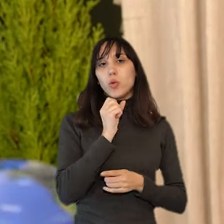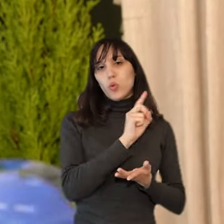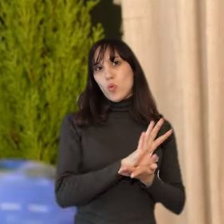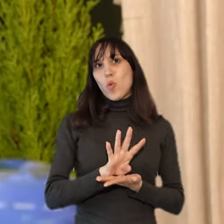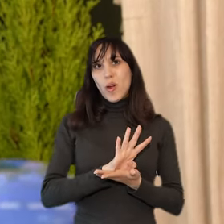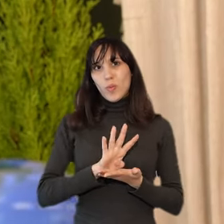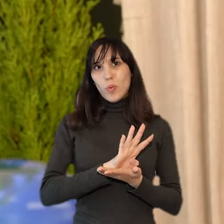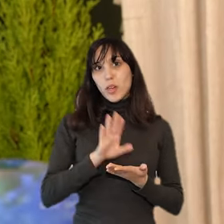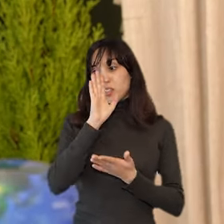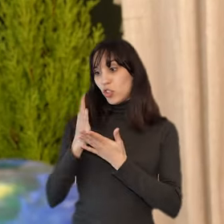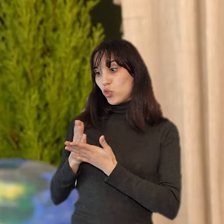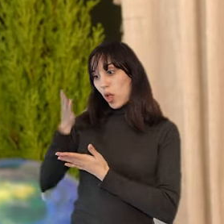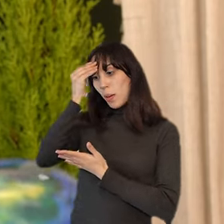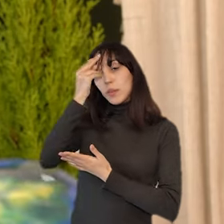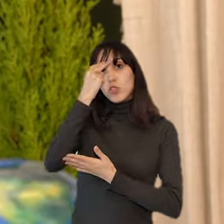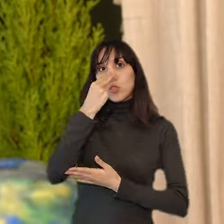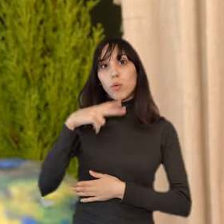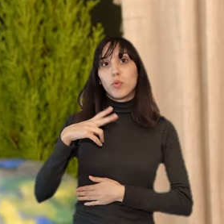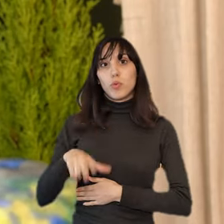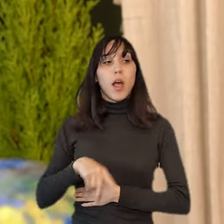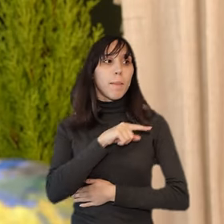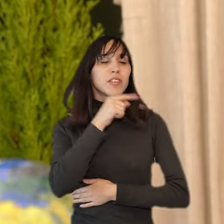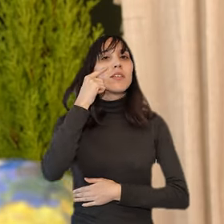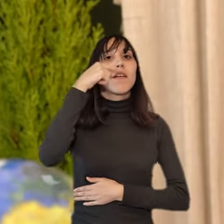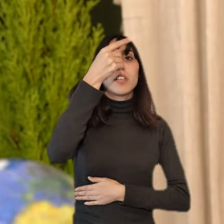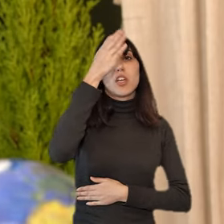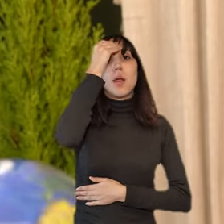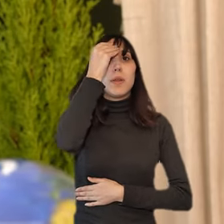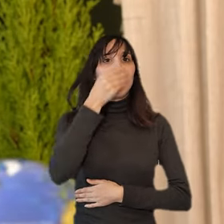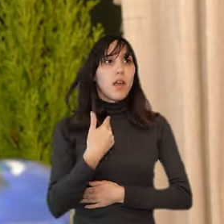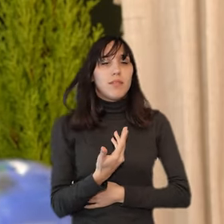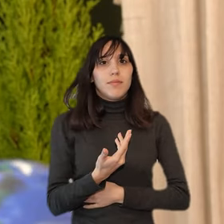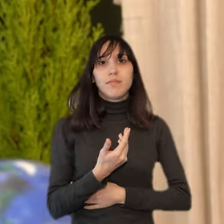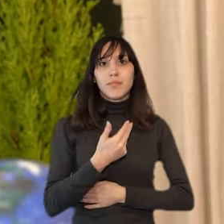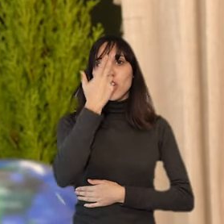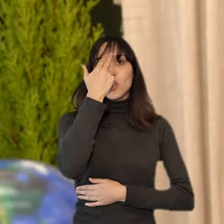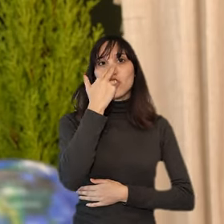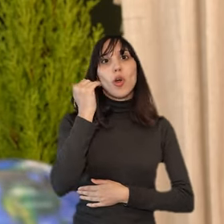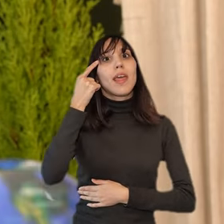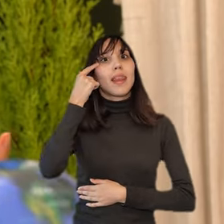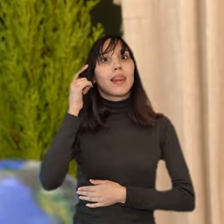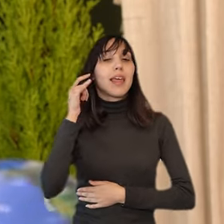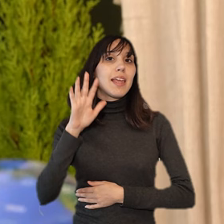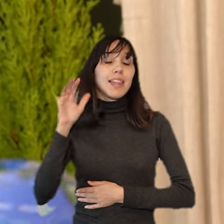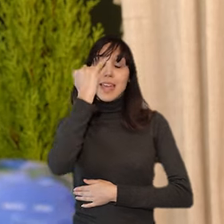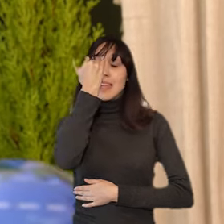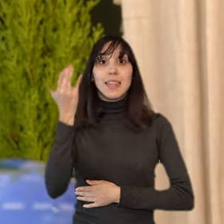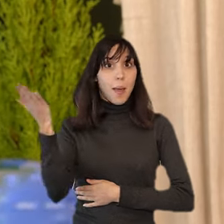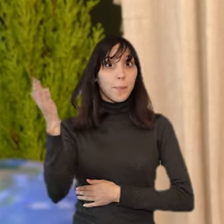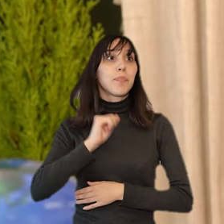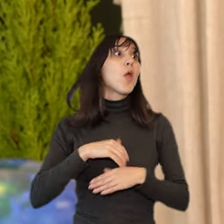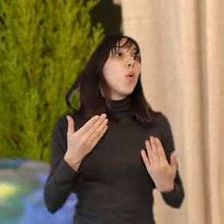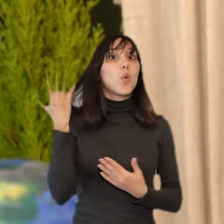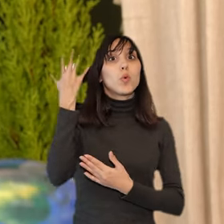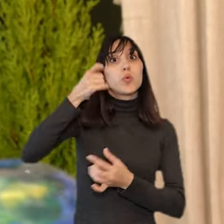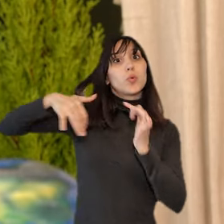ele tivesse numa escola estava a aprender história de Portugal mas ele está a viajar está a aprender história da Índia ou a cultura não é nesse